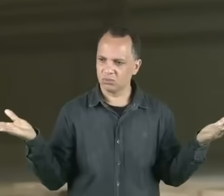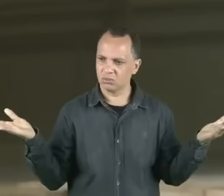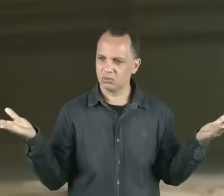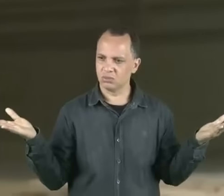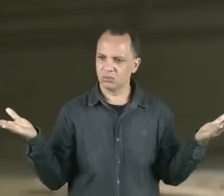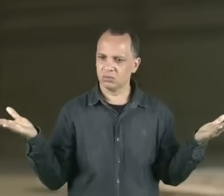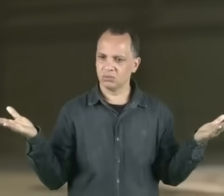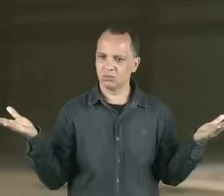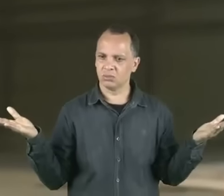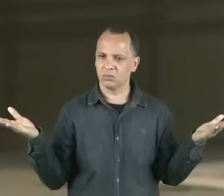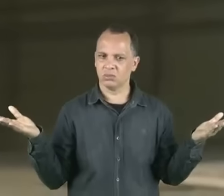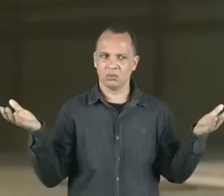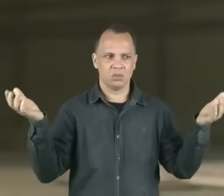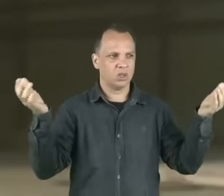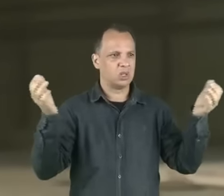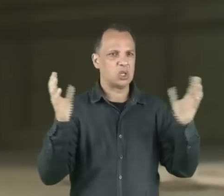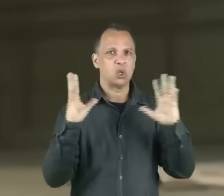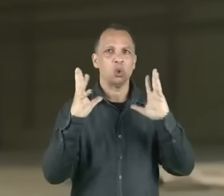salvação